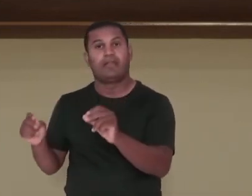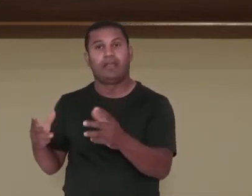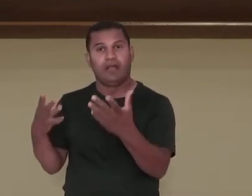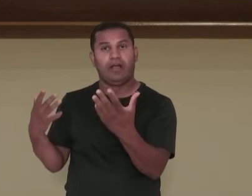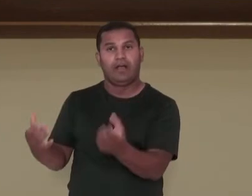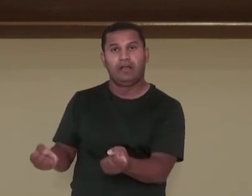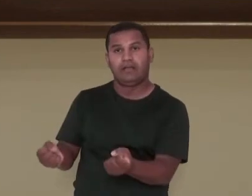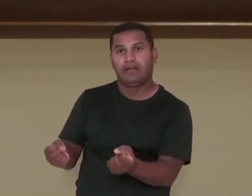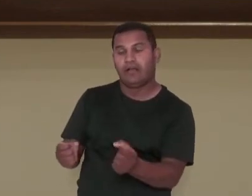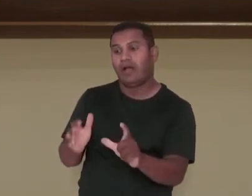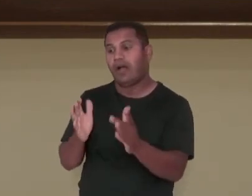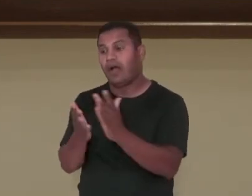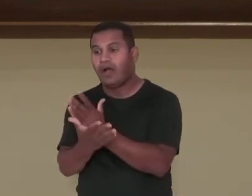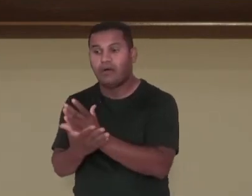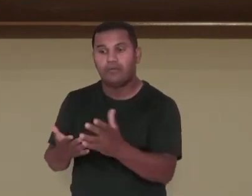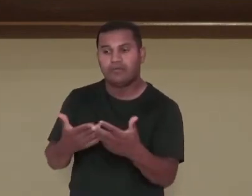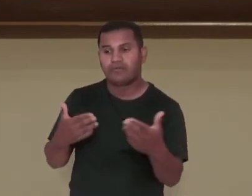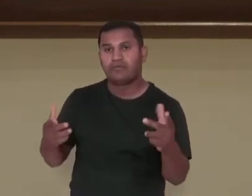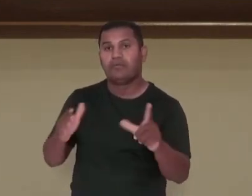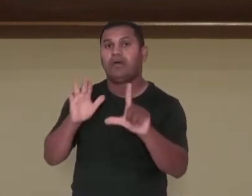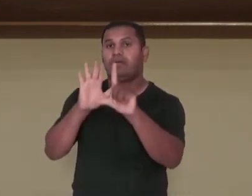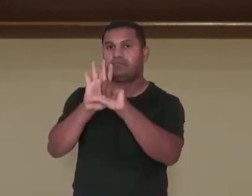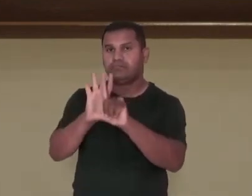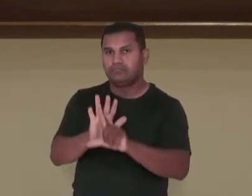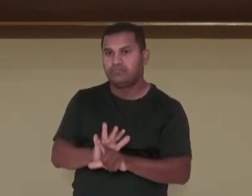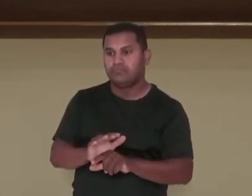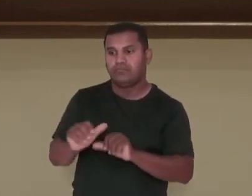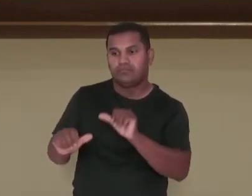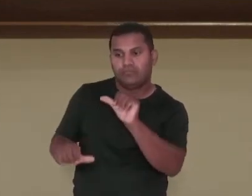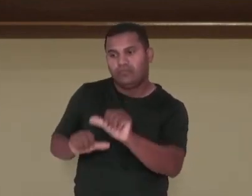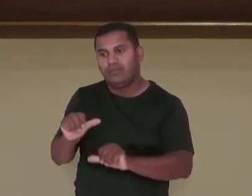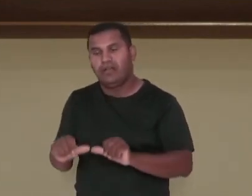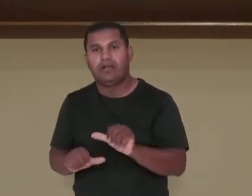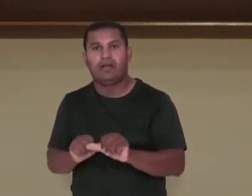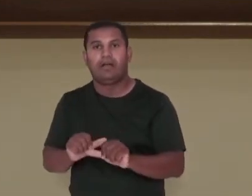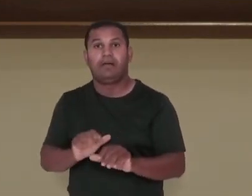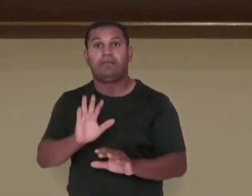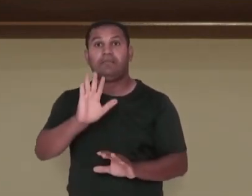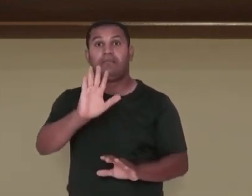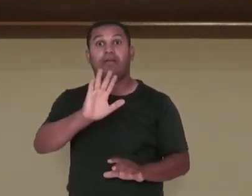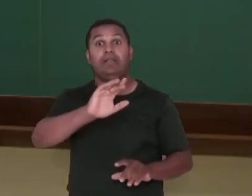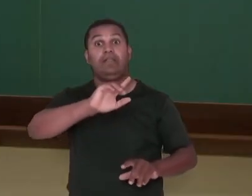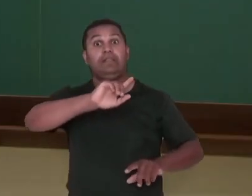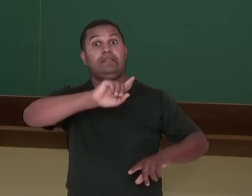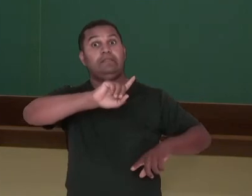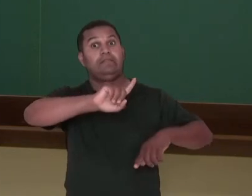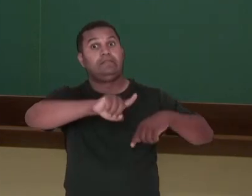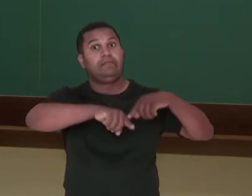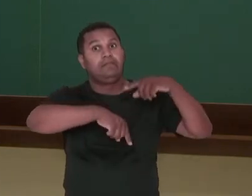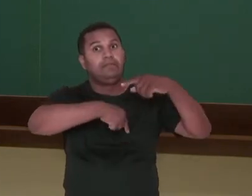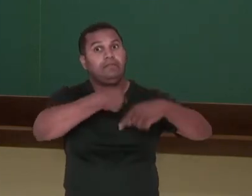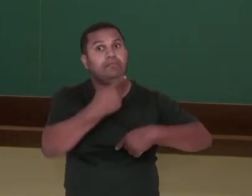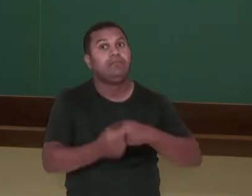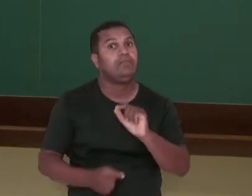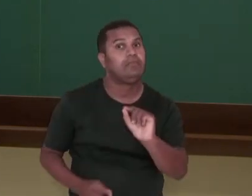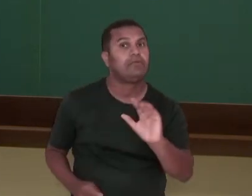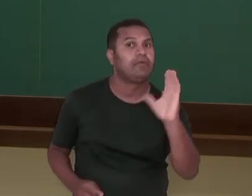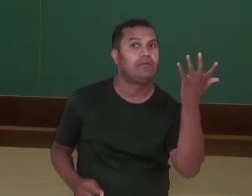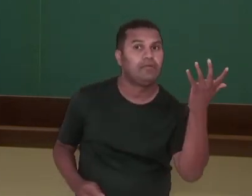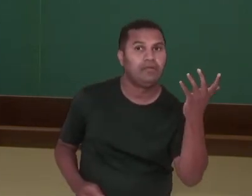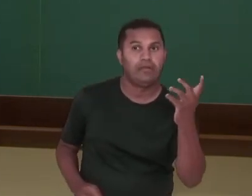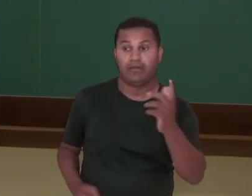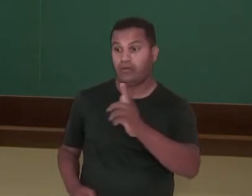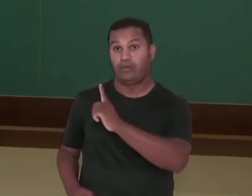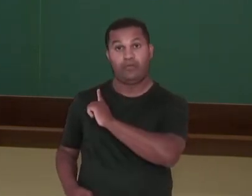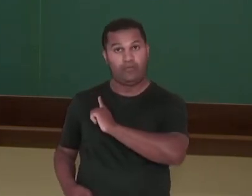donos das fábricas passaram a perseguir e a demitir os principais líderes desse movimento da greve